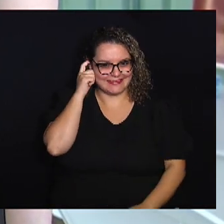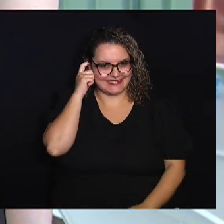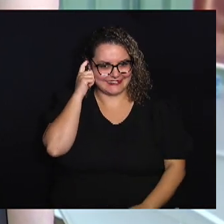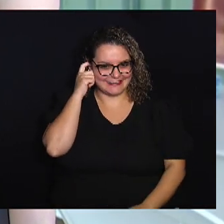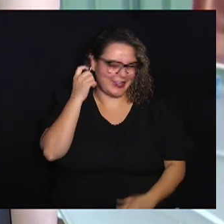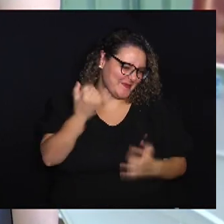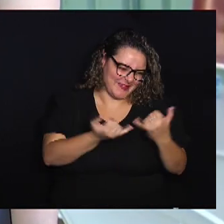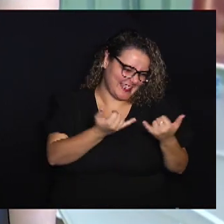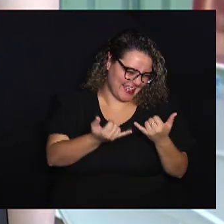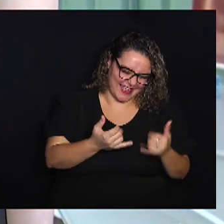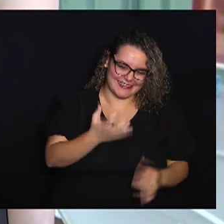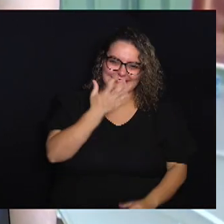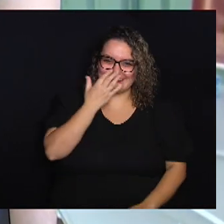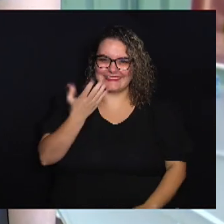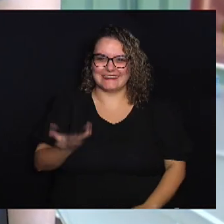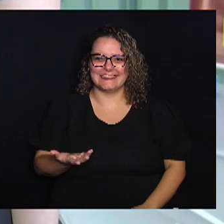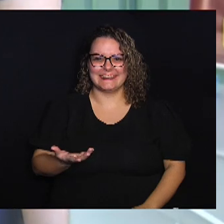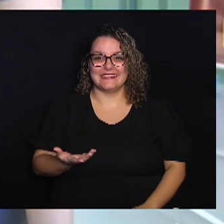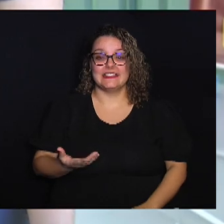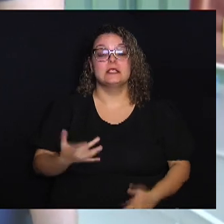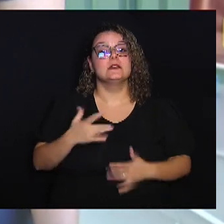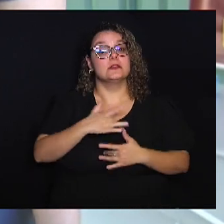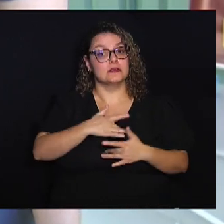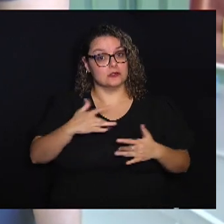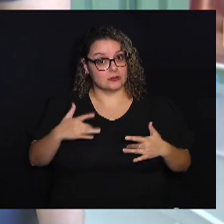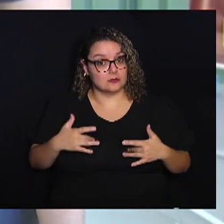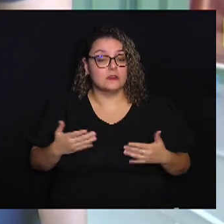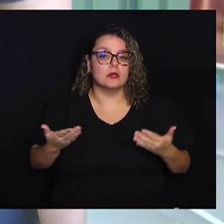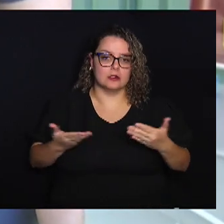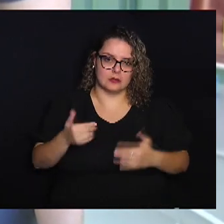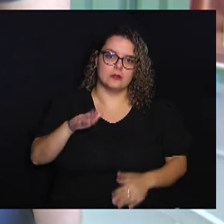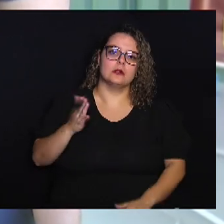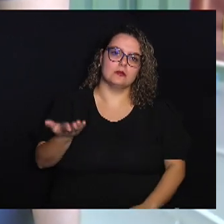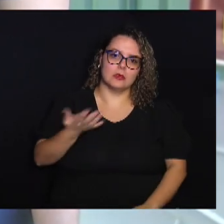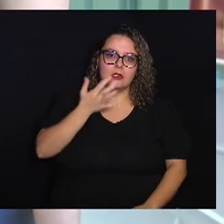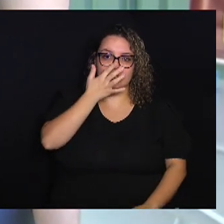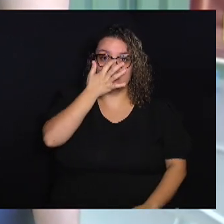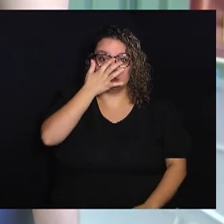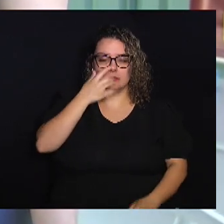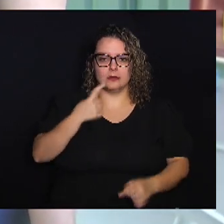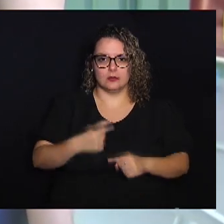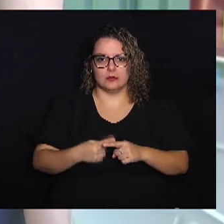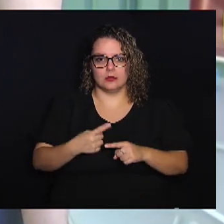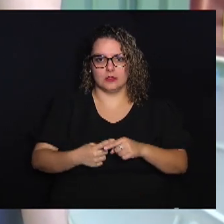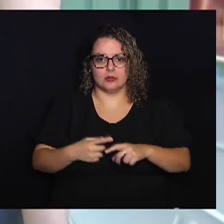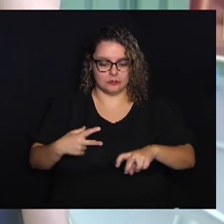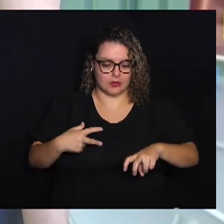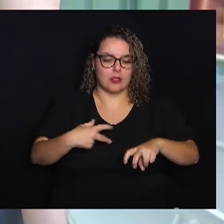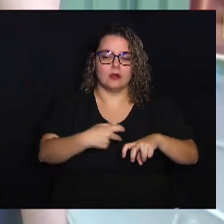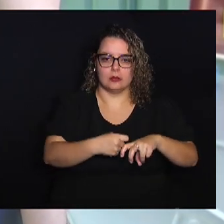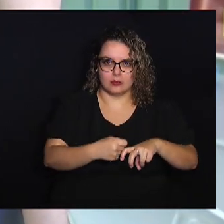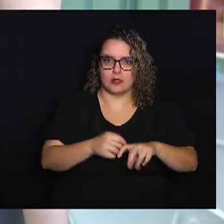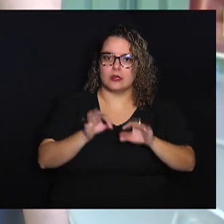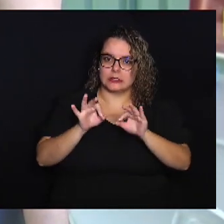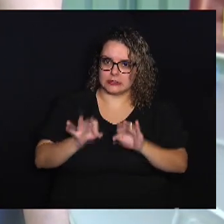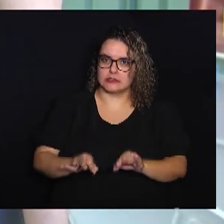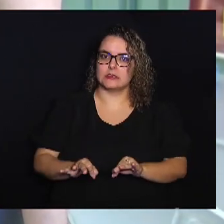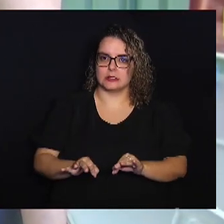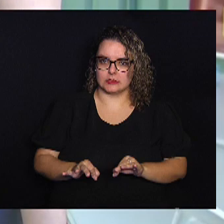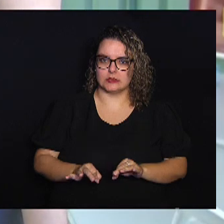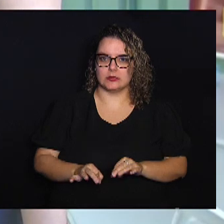brincar com os cachorrinhos, super saudáveis. E agora ainda mais porque fazendo a